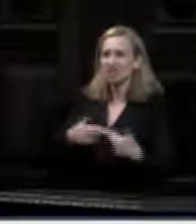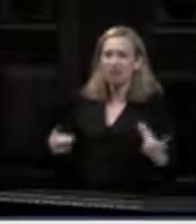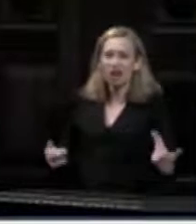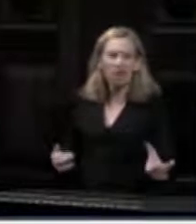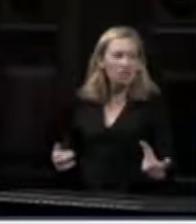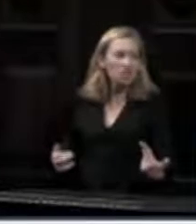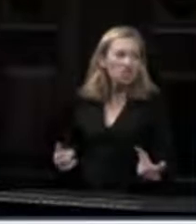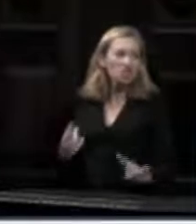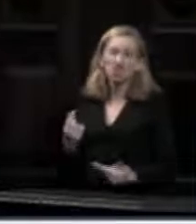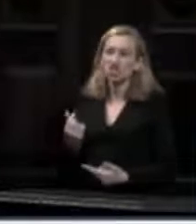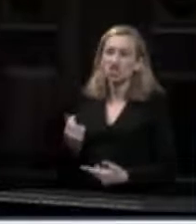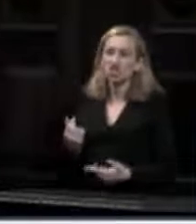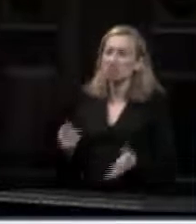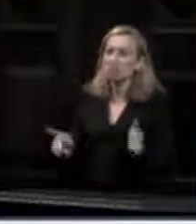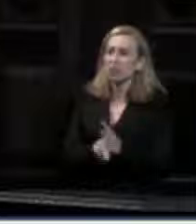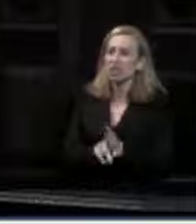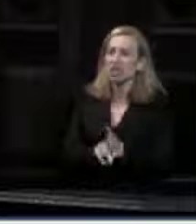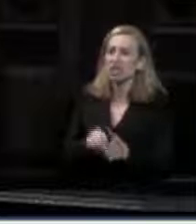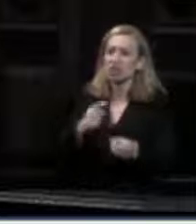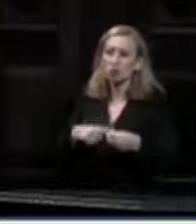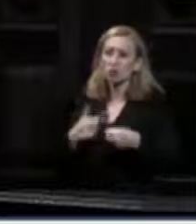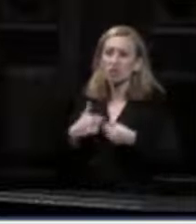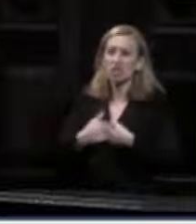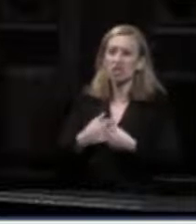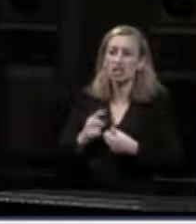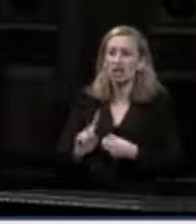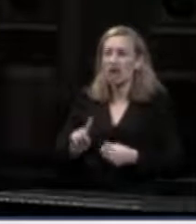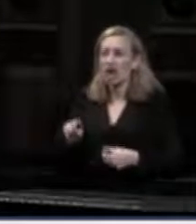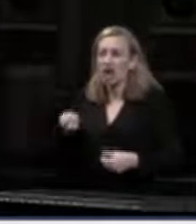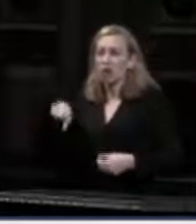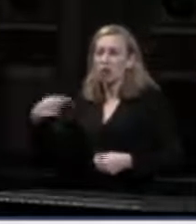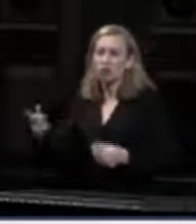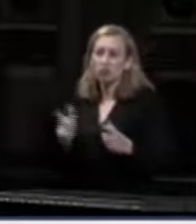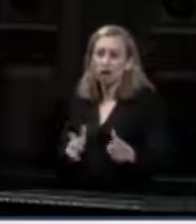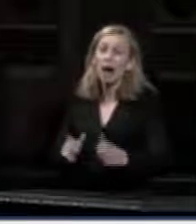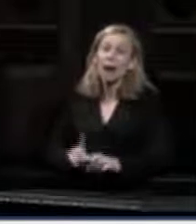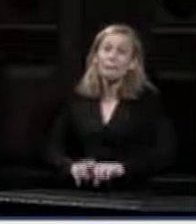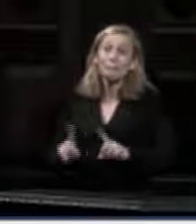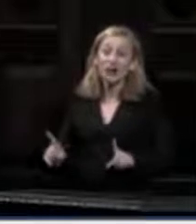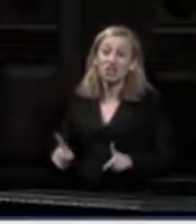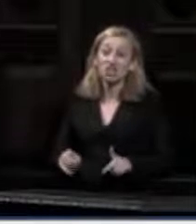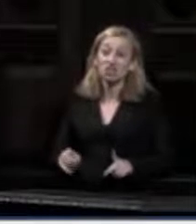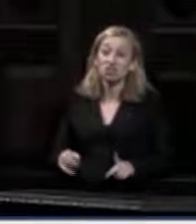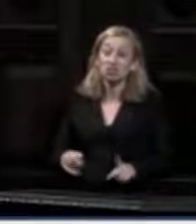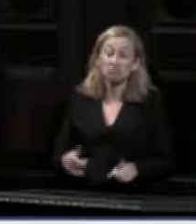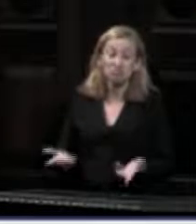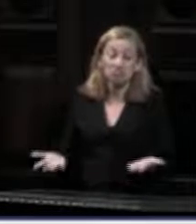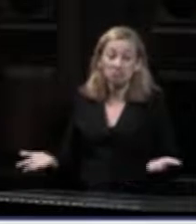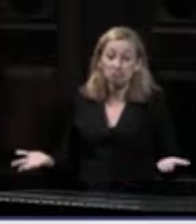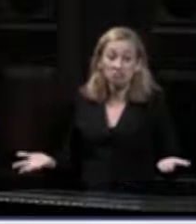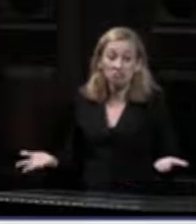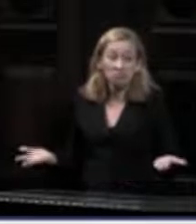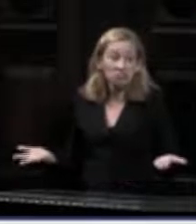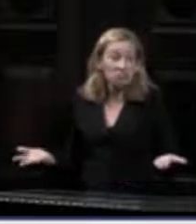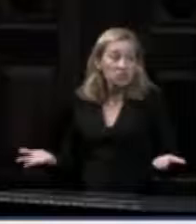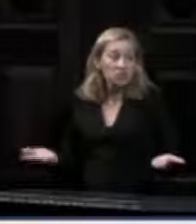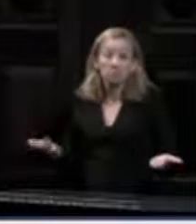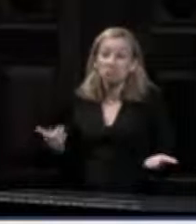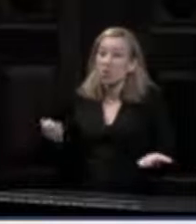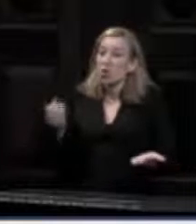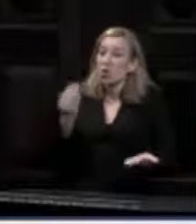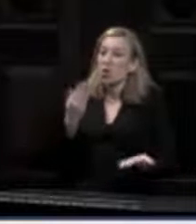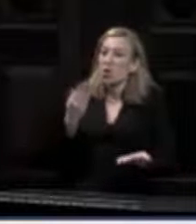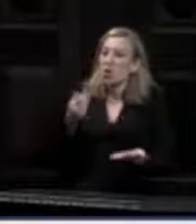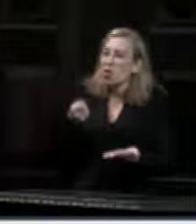que não é nem do município, é do BNDES, e ele, infelizmente, não vem honrando com o compromisso